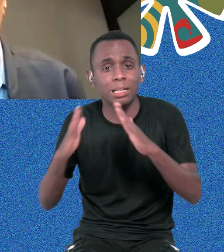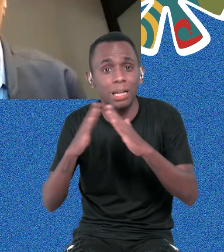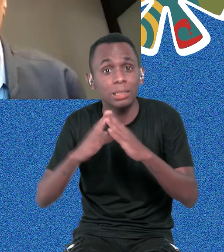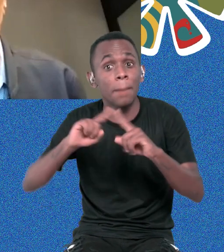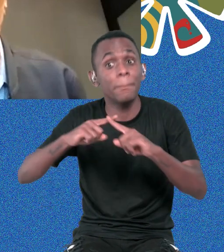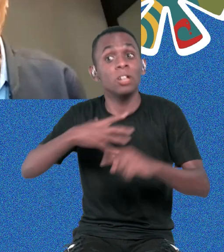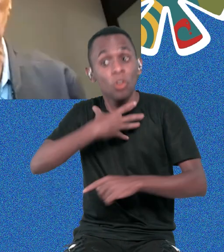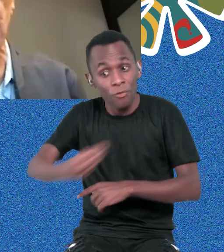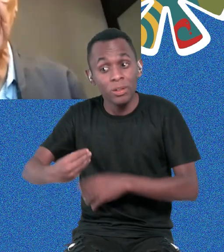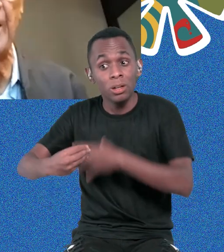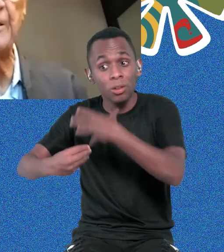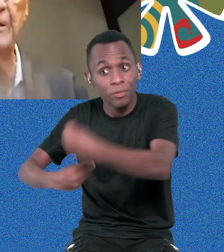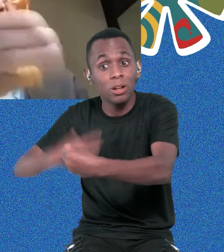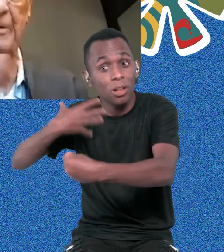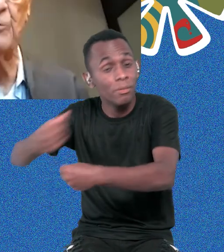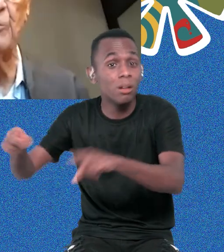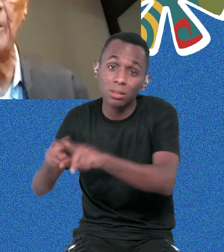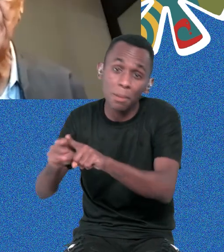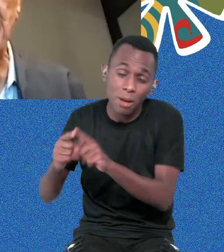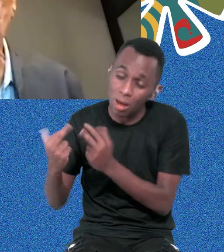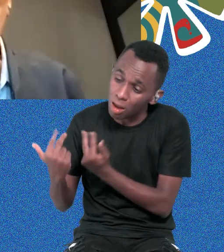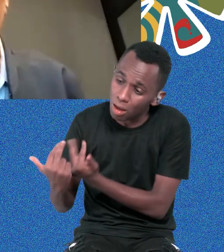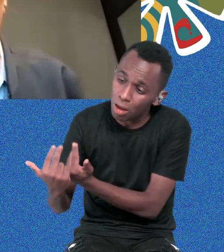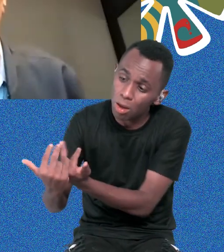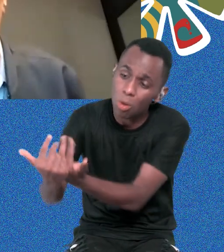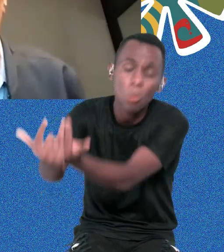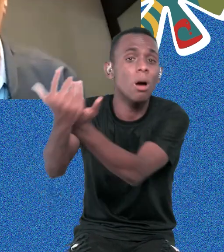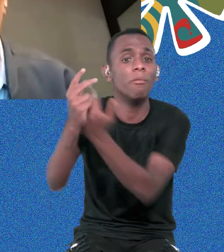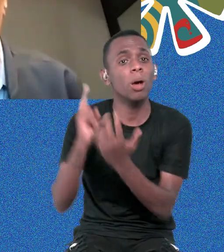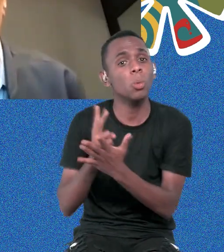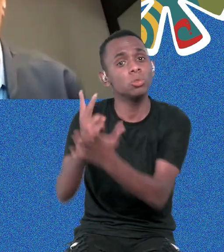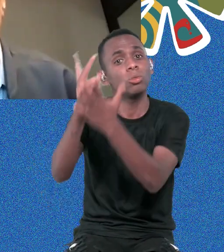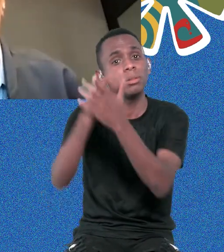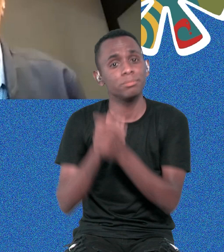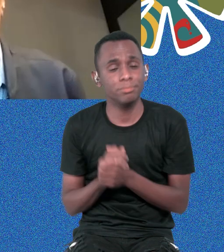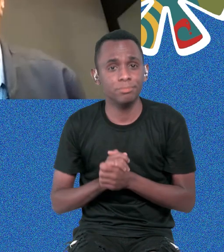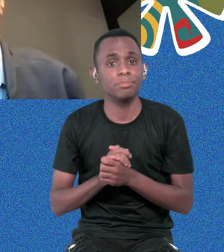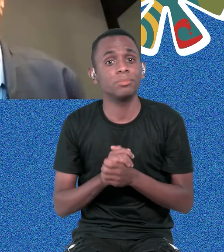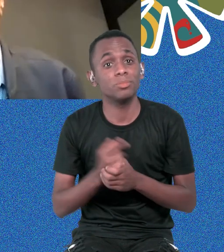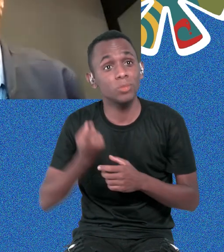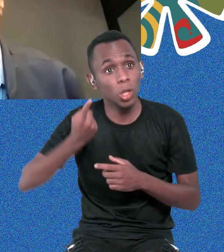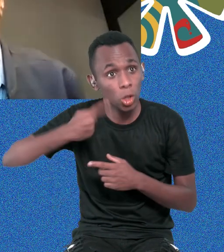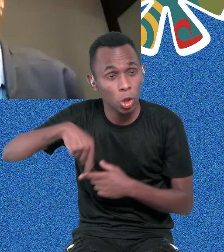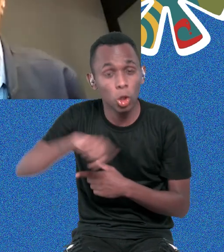abrigo. Mas os filhos dessas crianças vão continuar a mesma coisa, terão que se acostumar.